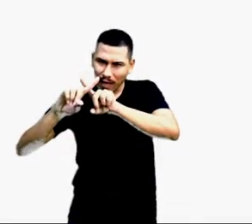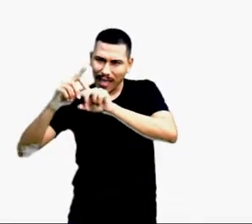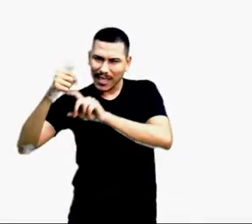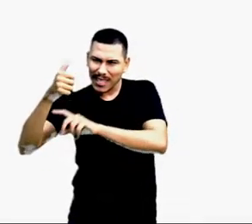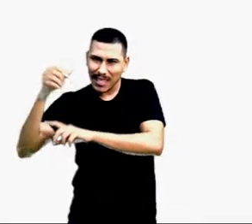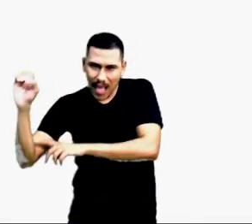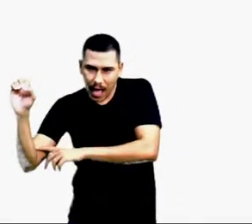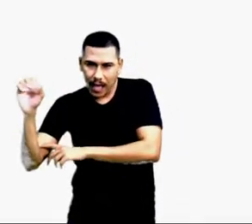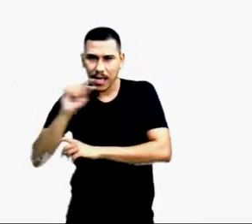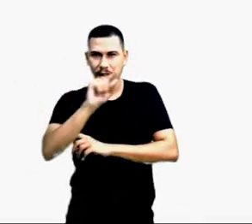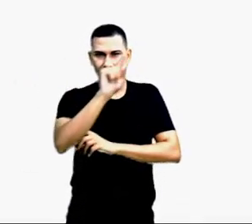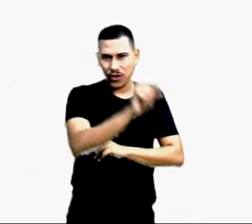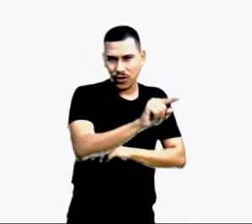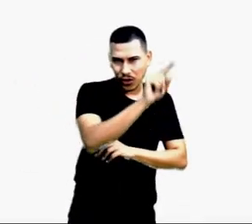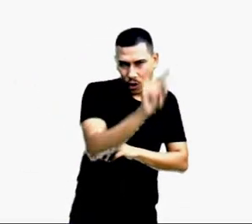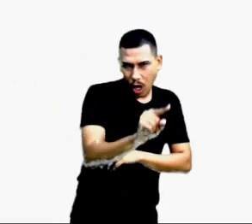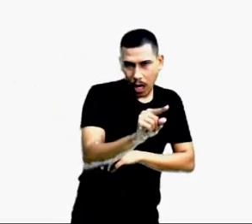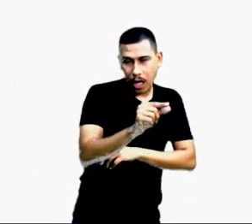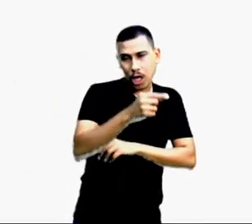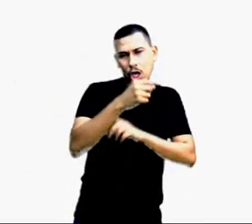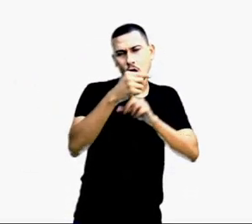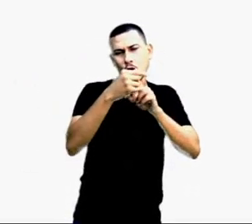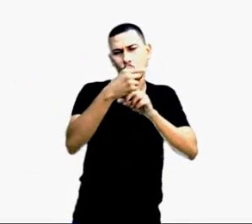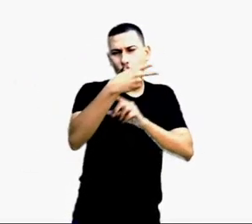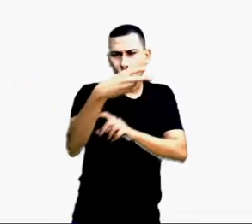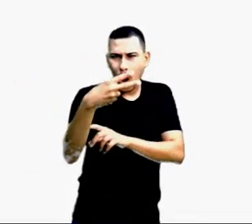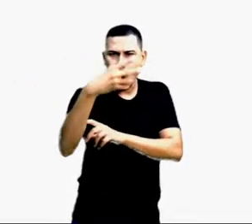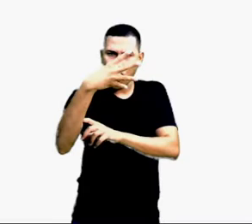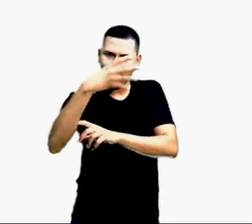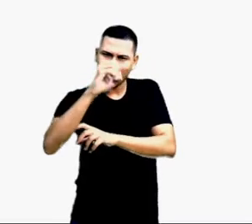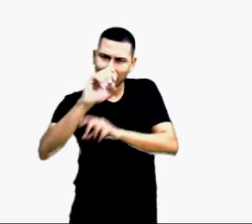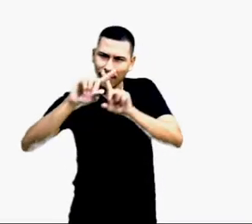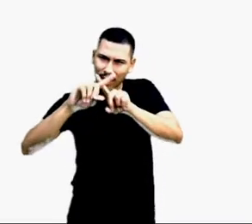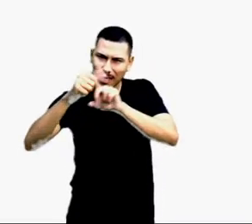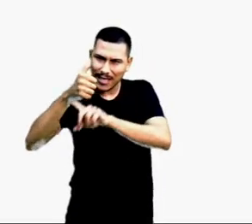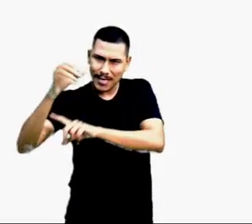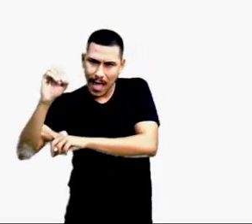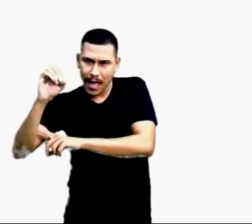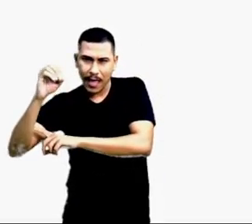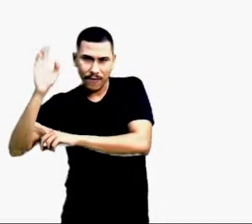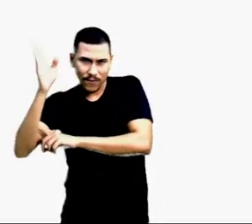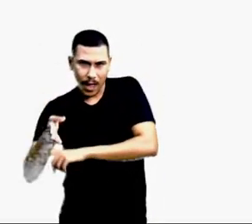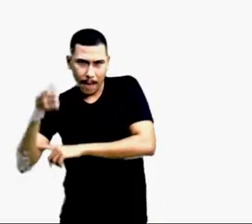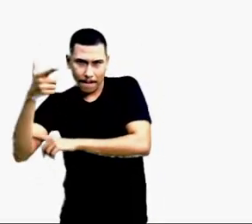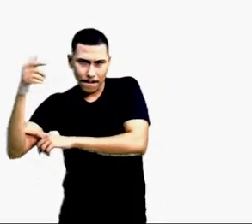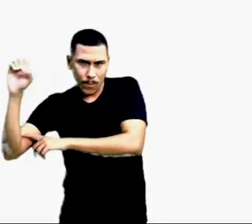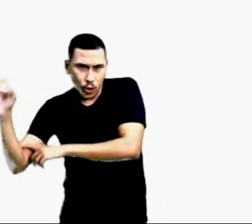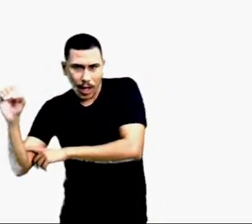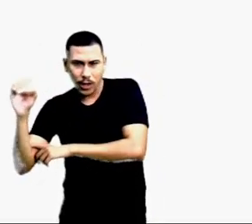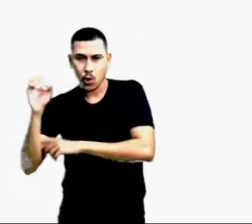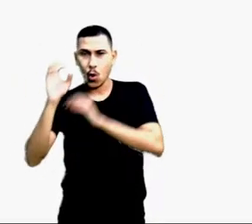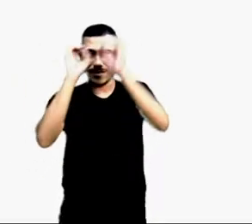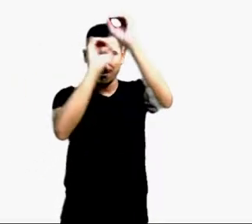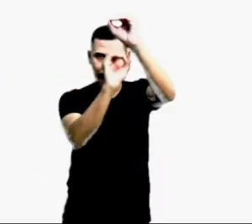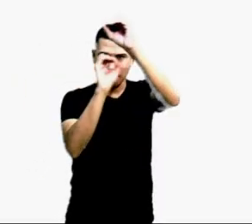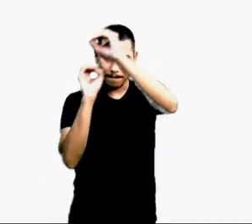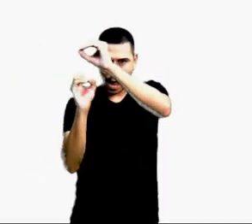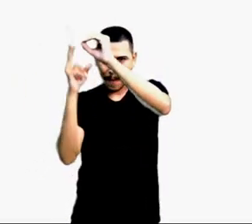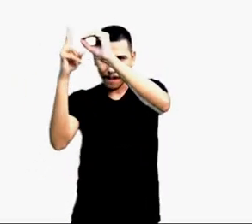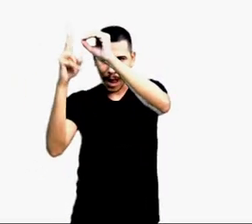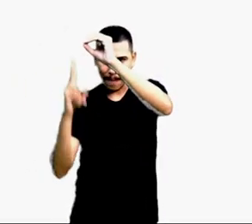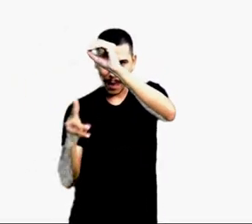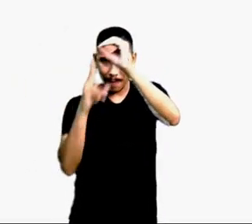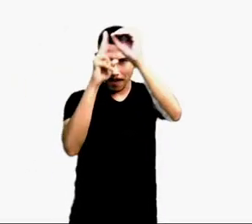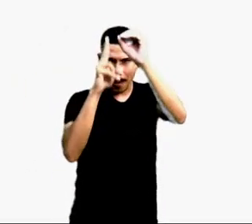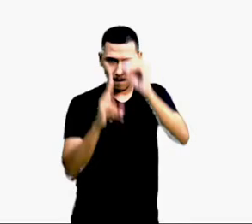é igual a 40 vezes 100, dividido por 200. Pode cortar o zero, 2 em cima, 2 embaixo, ficará